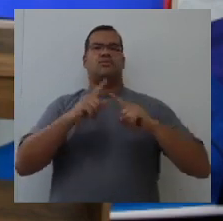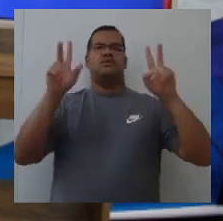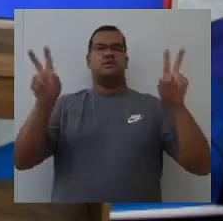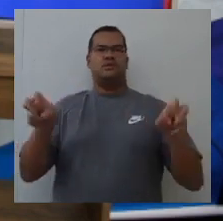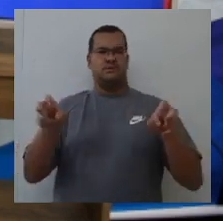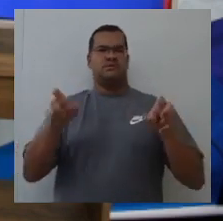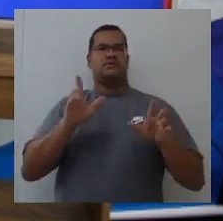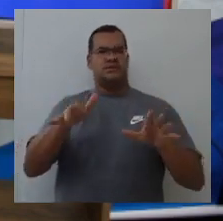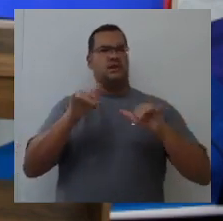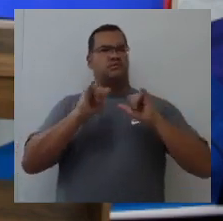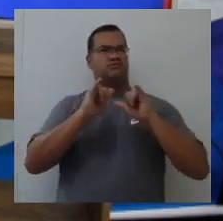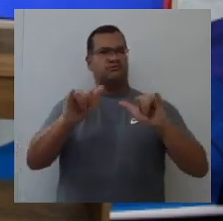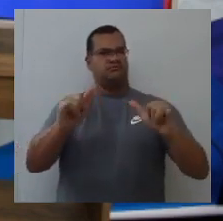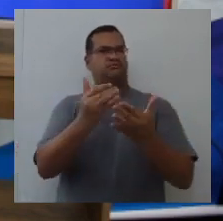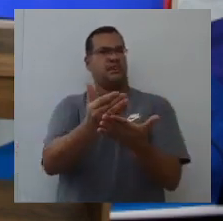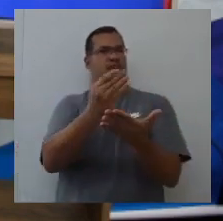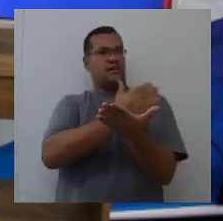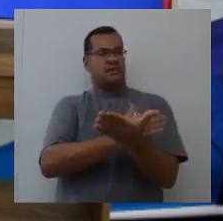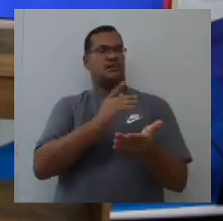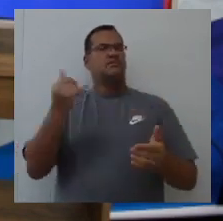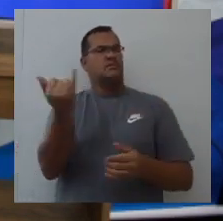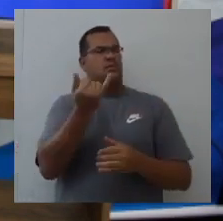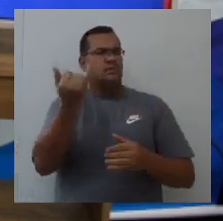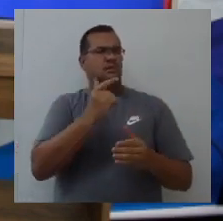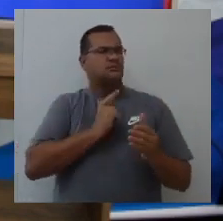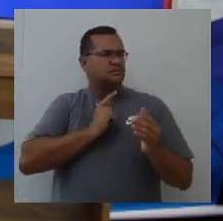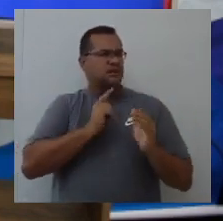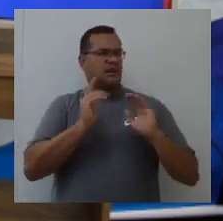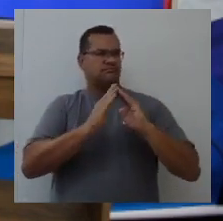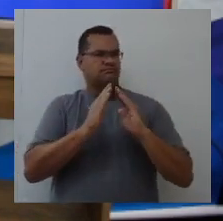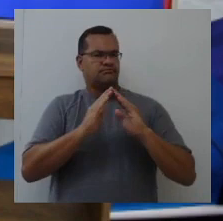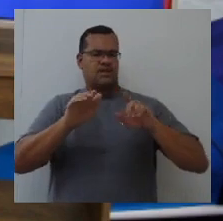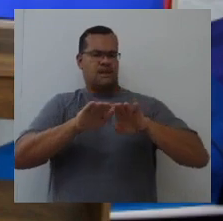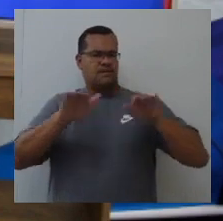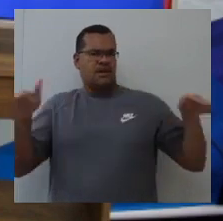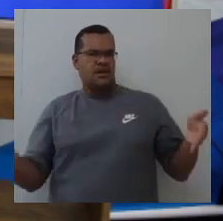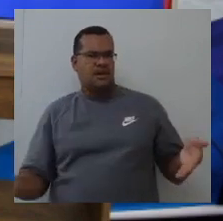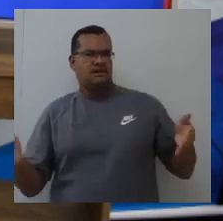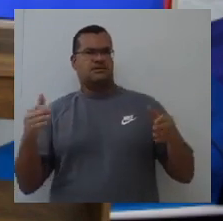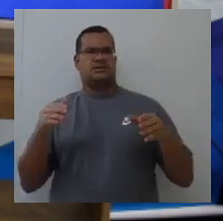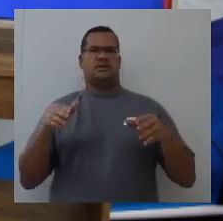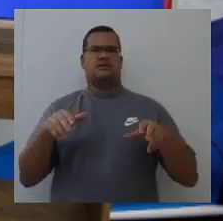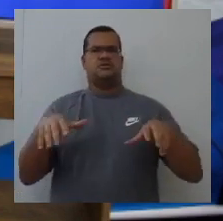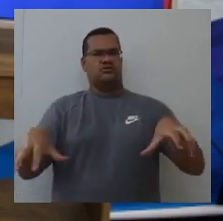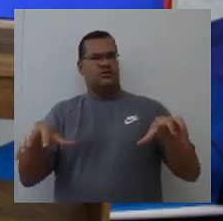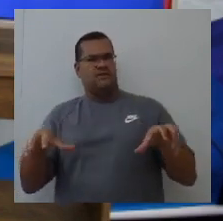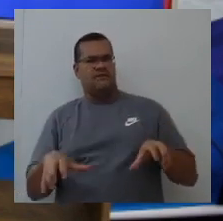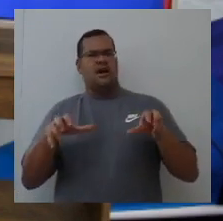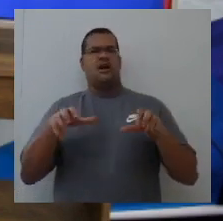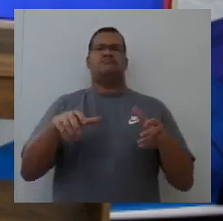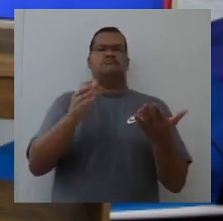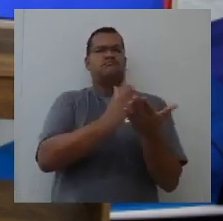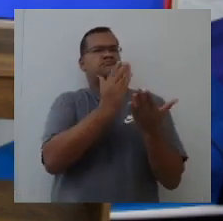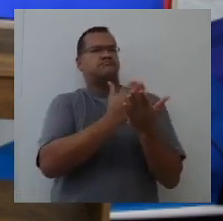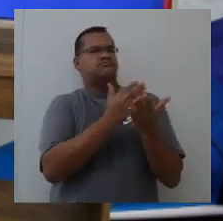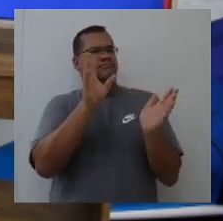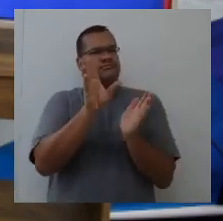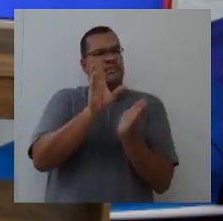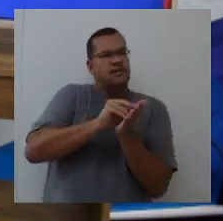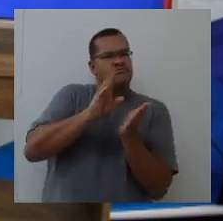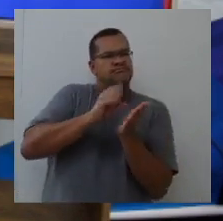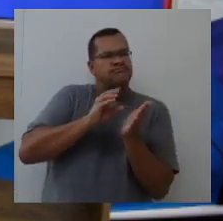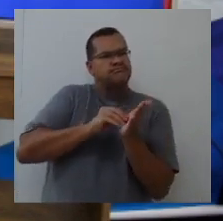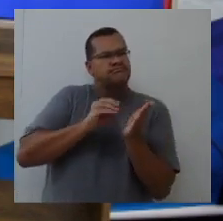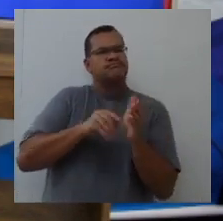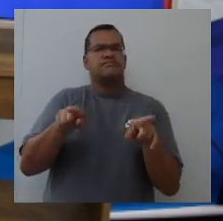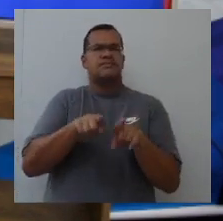hoje. Eu antecipo para você que é importante você estar aí na sua mesa, no seu sofá, com o teu caderninho, anotando cada dica nossa.